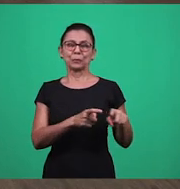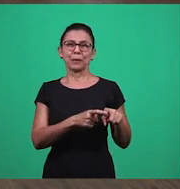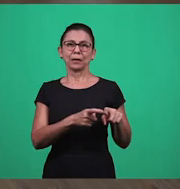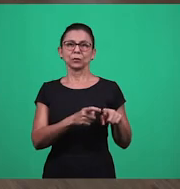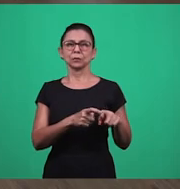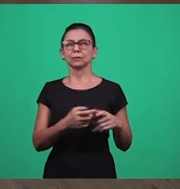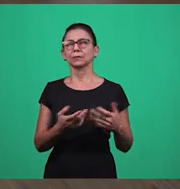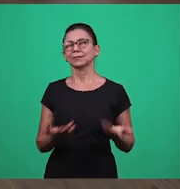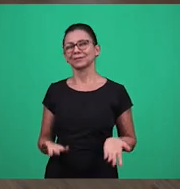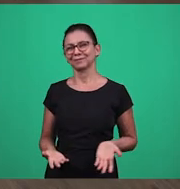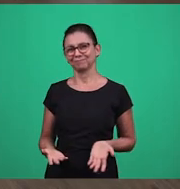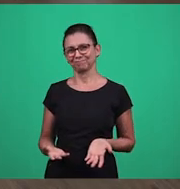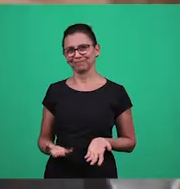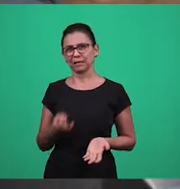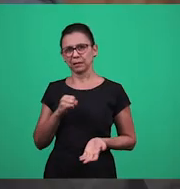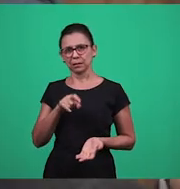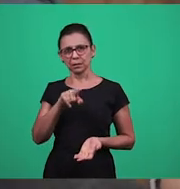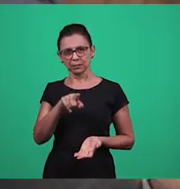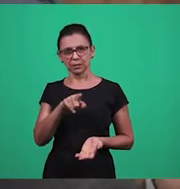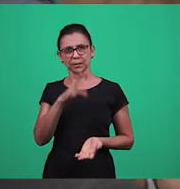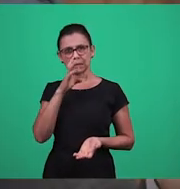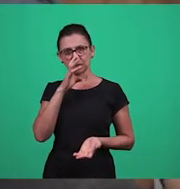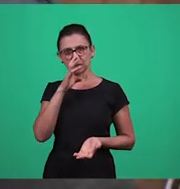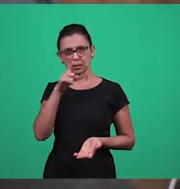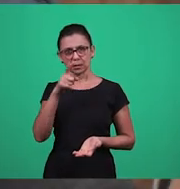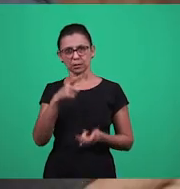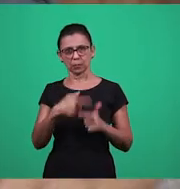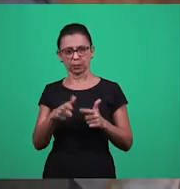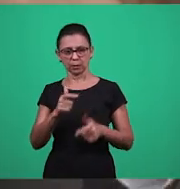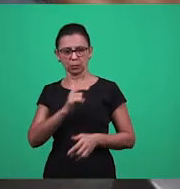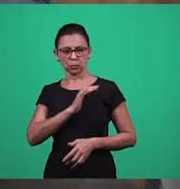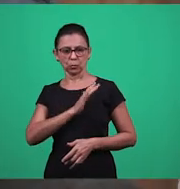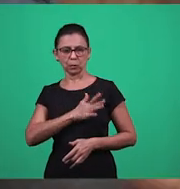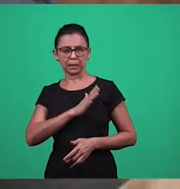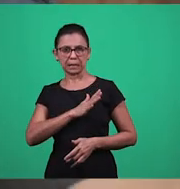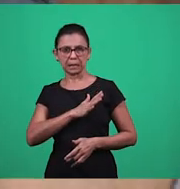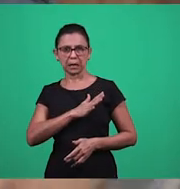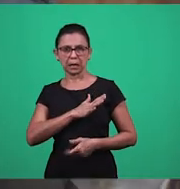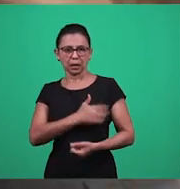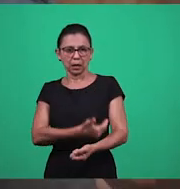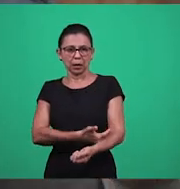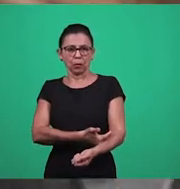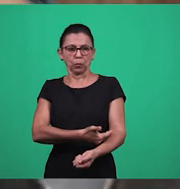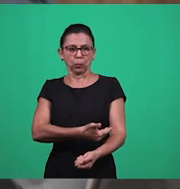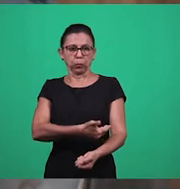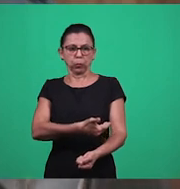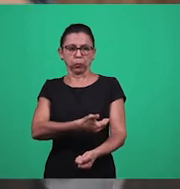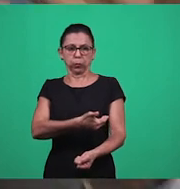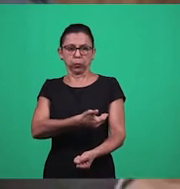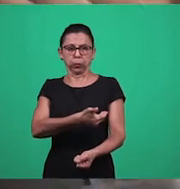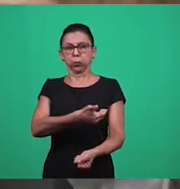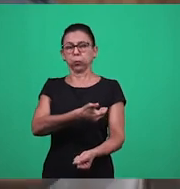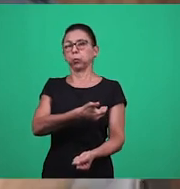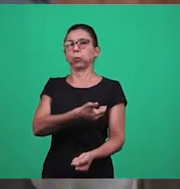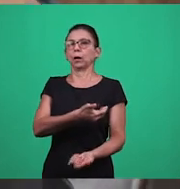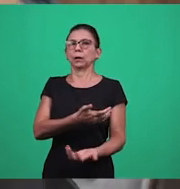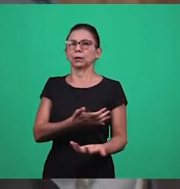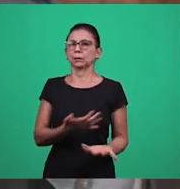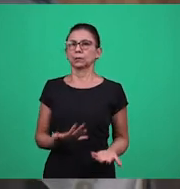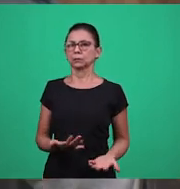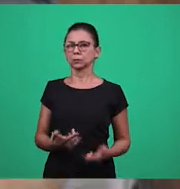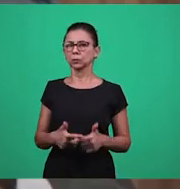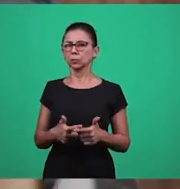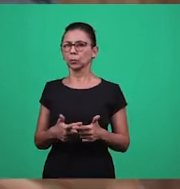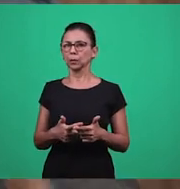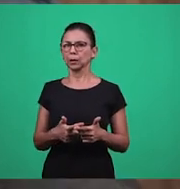você, telespectador, tem um problema de coração, pressão alta, e tem algum problema, está sentindo algum problema